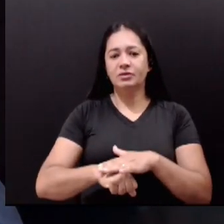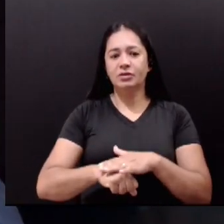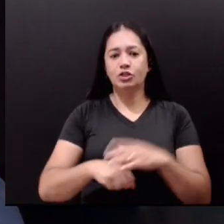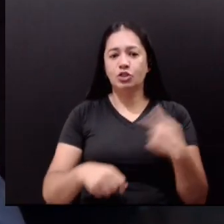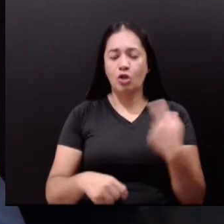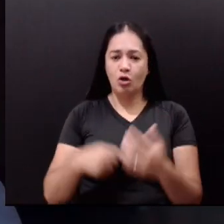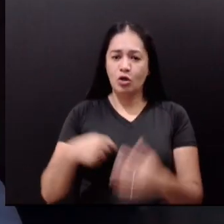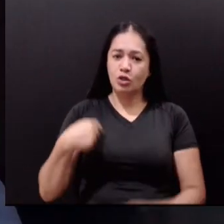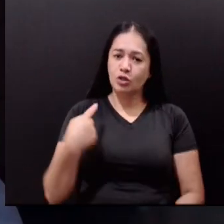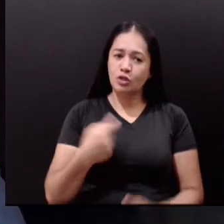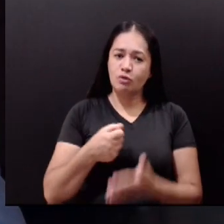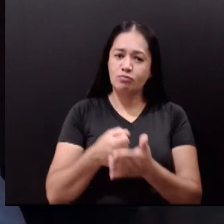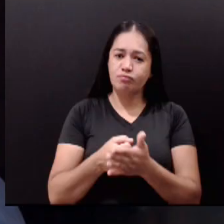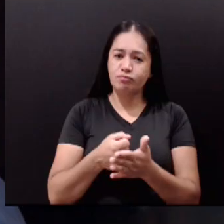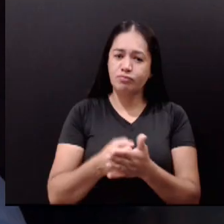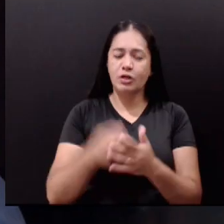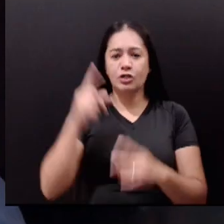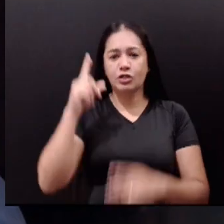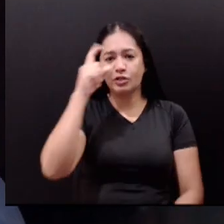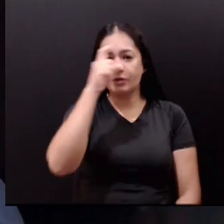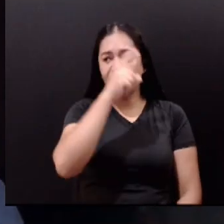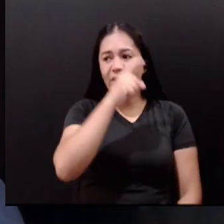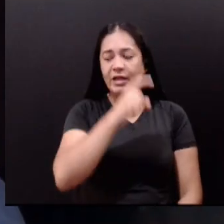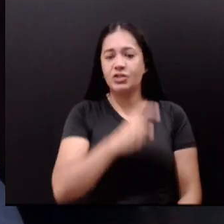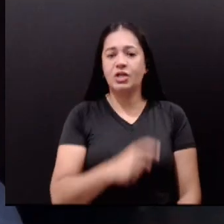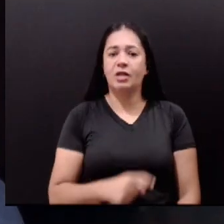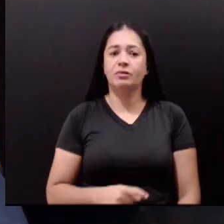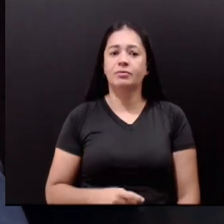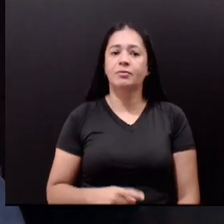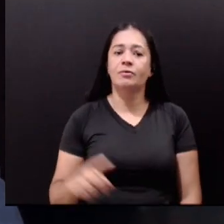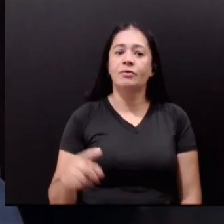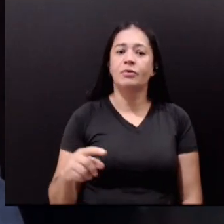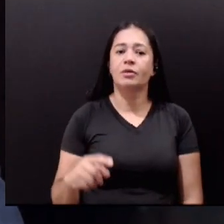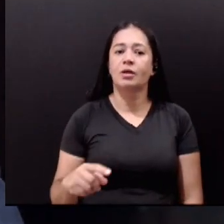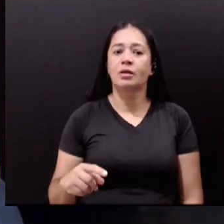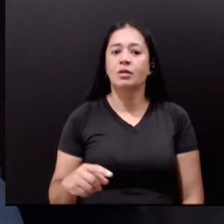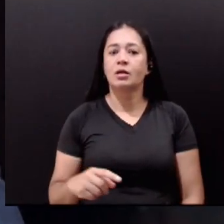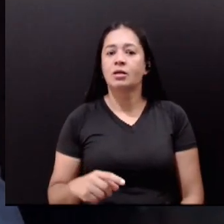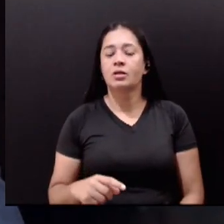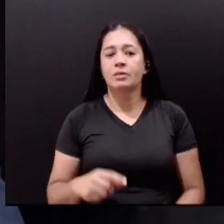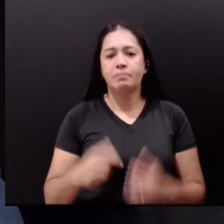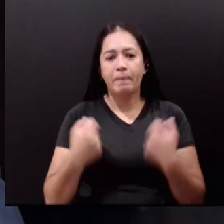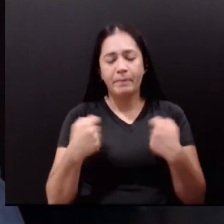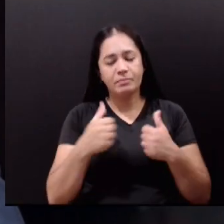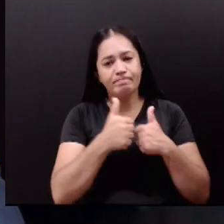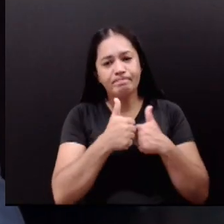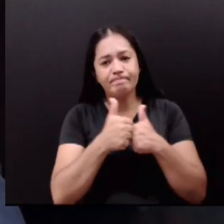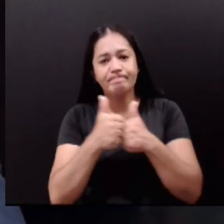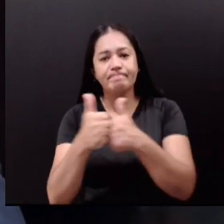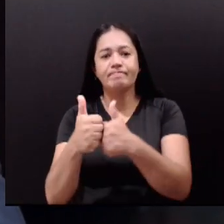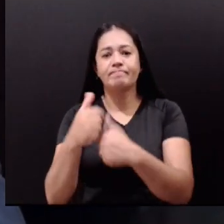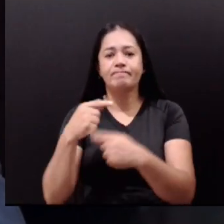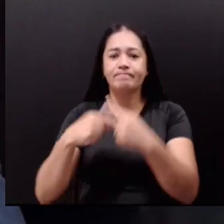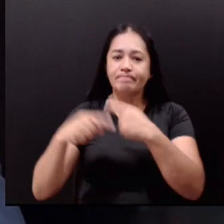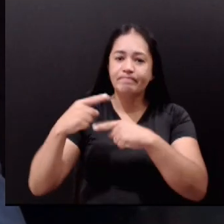nossas dificuldades e correrias do dia a dia, para justamente acompanhar essa evolução, né.